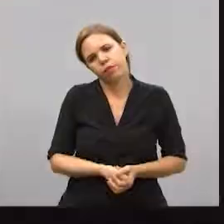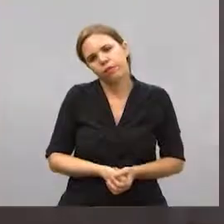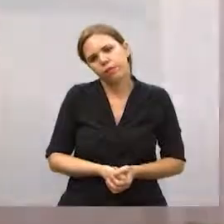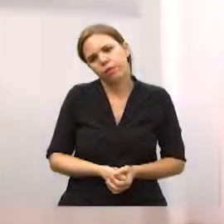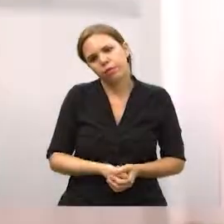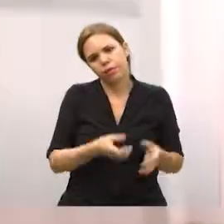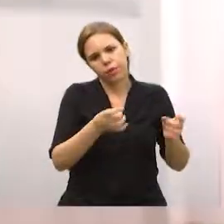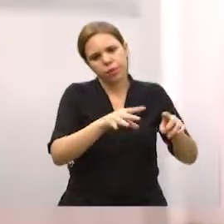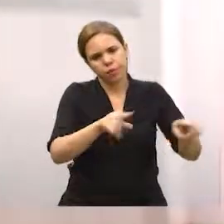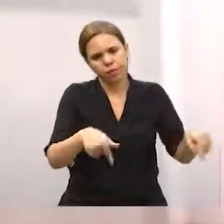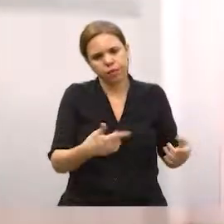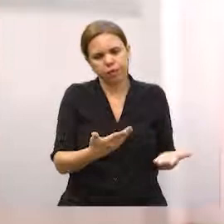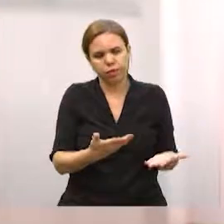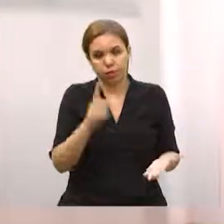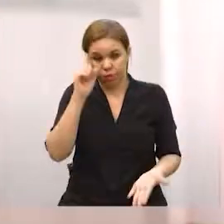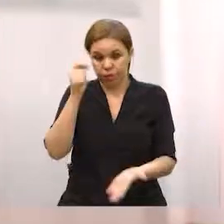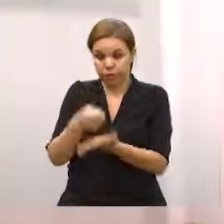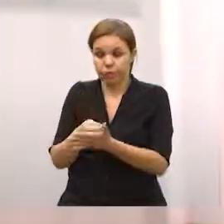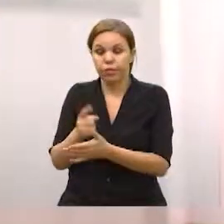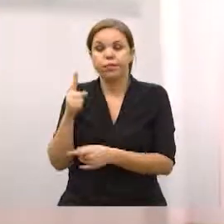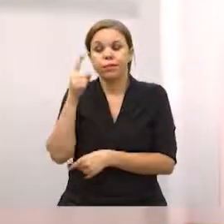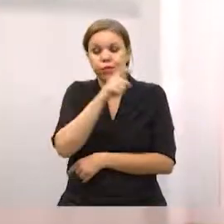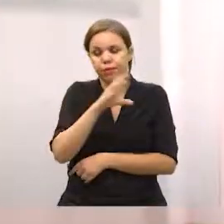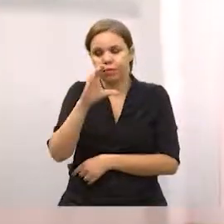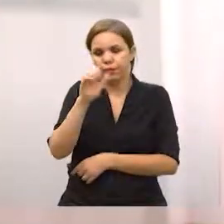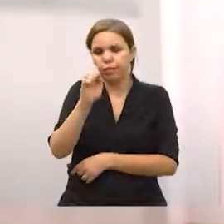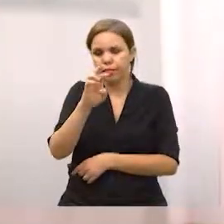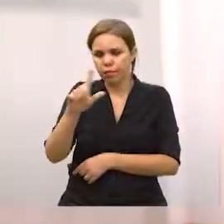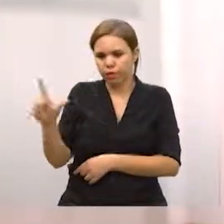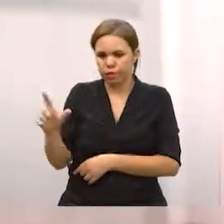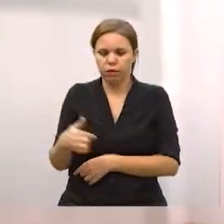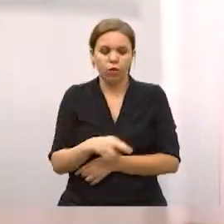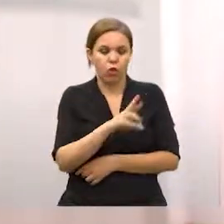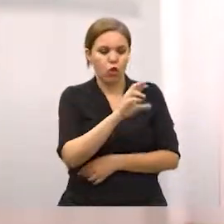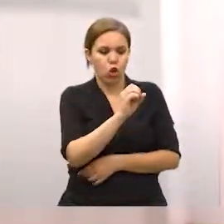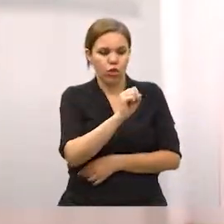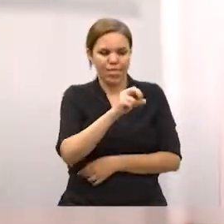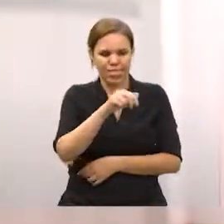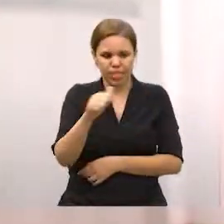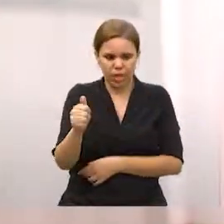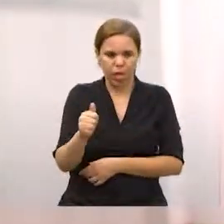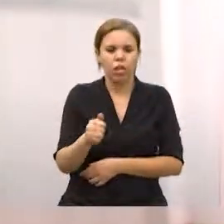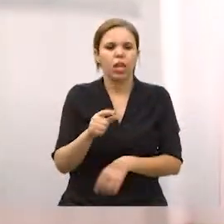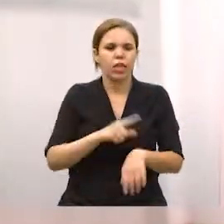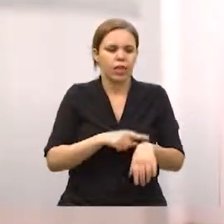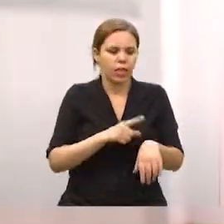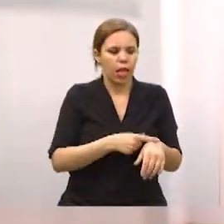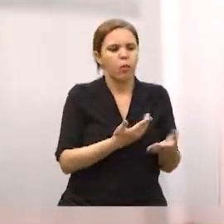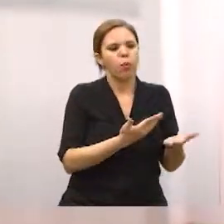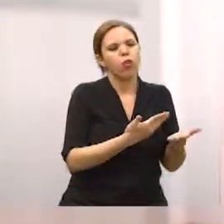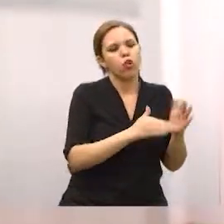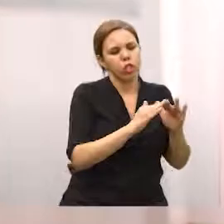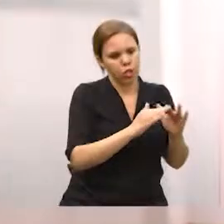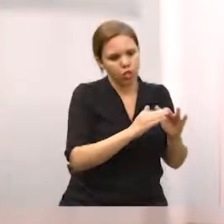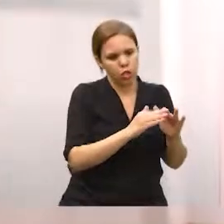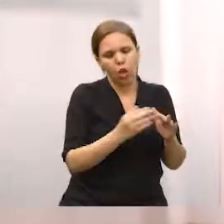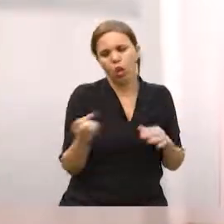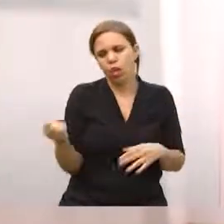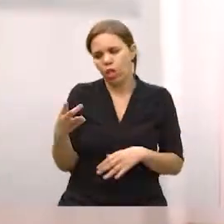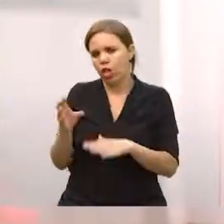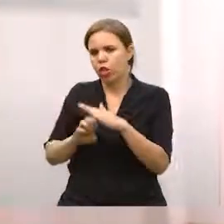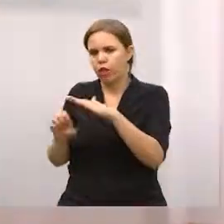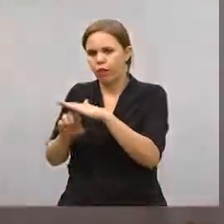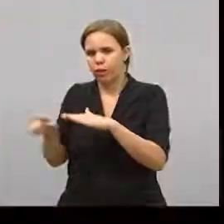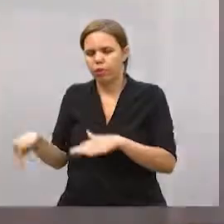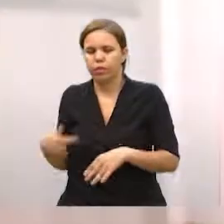encontros. Deixar a sala de aula foi uma decisão difícil para a Carol. A Rosana divide seu tempo entre a escola e a